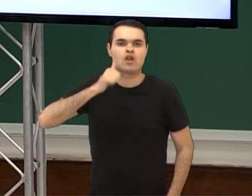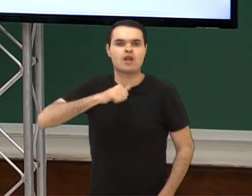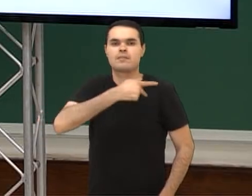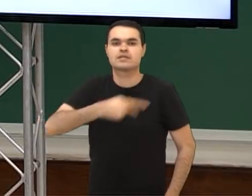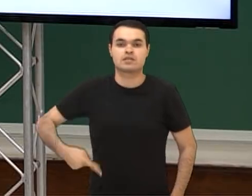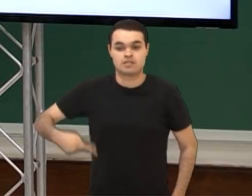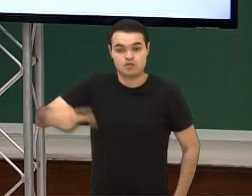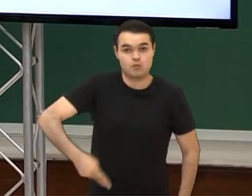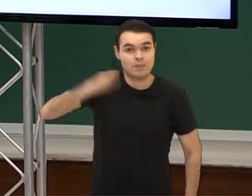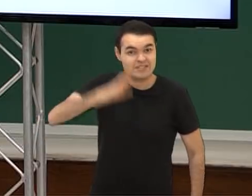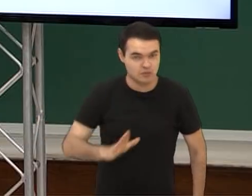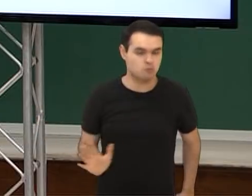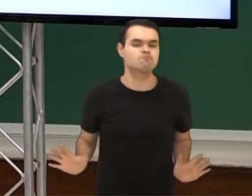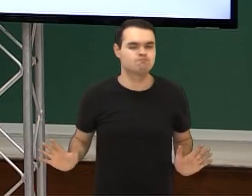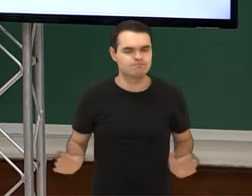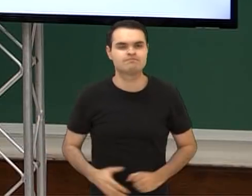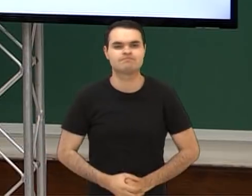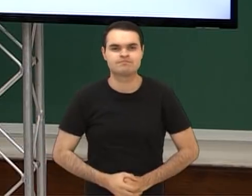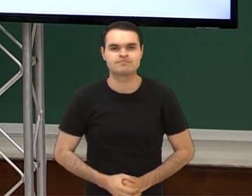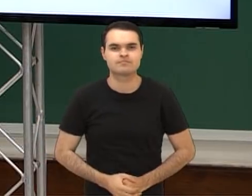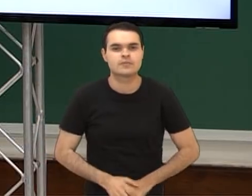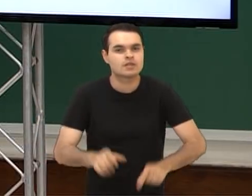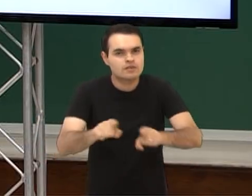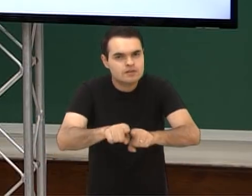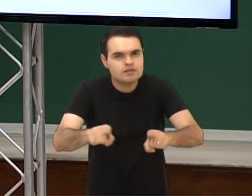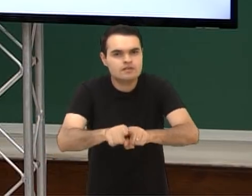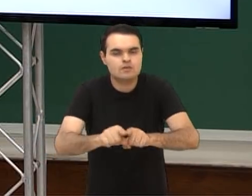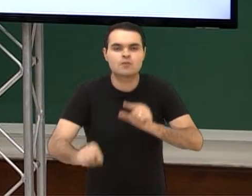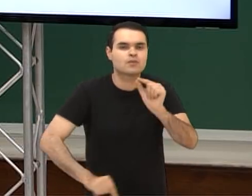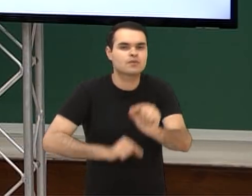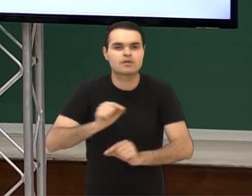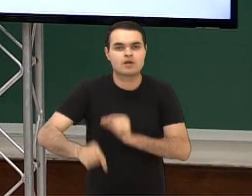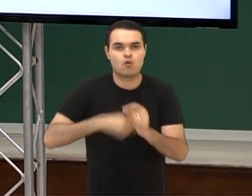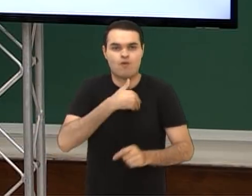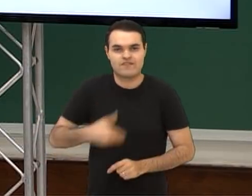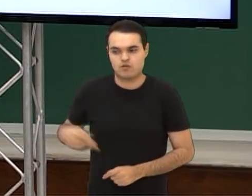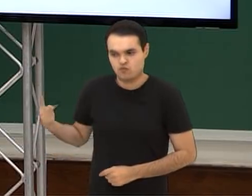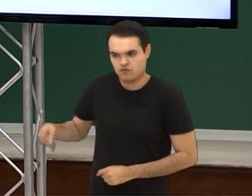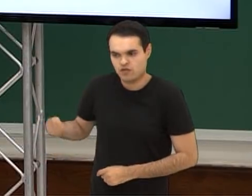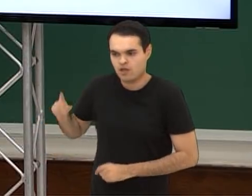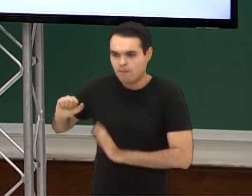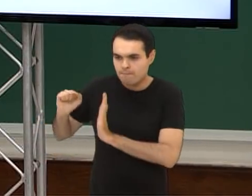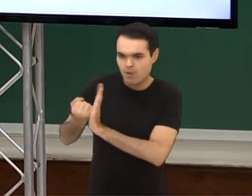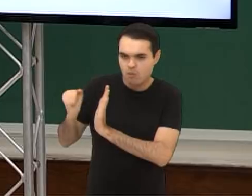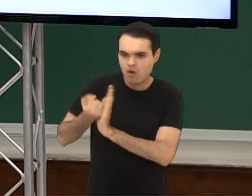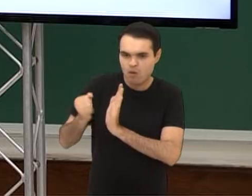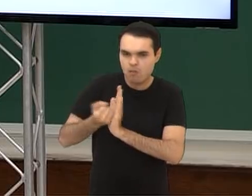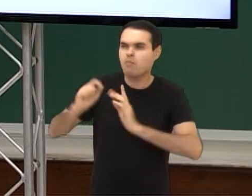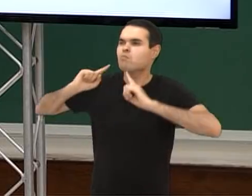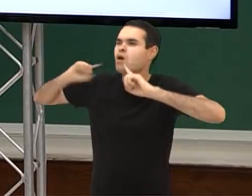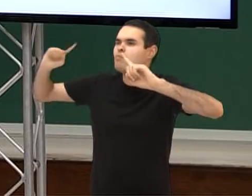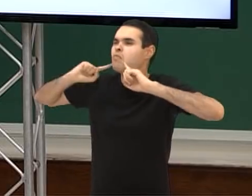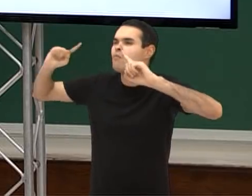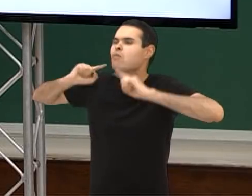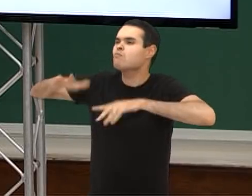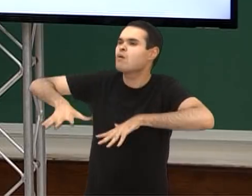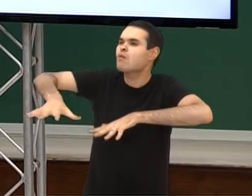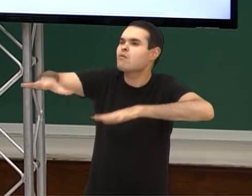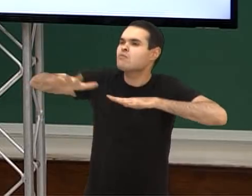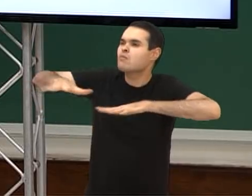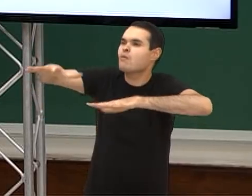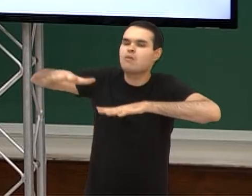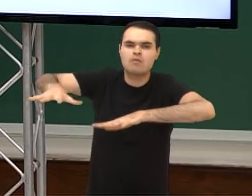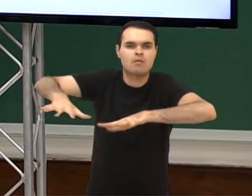eleita presidente do Brasil. Ainda, o governo dela foi marcado por muitos protestos, muitas